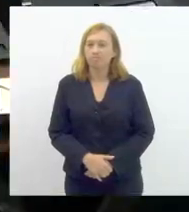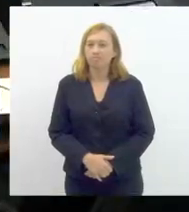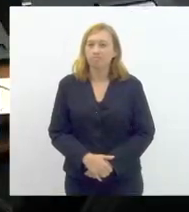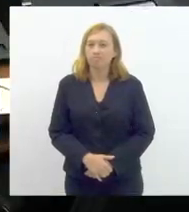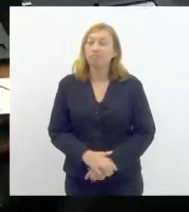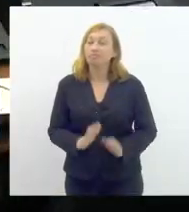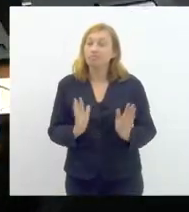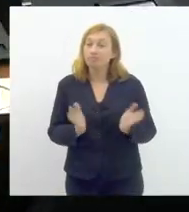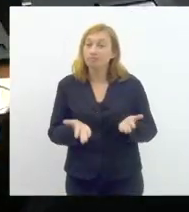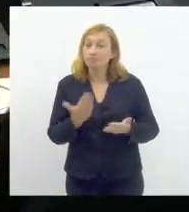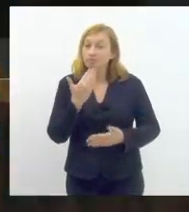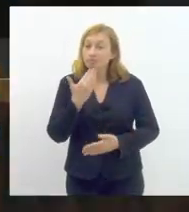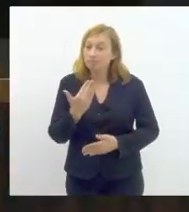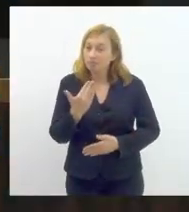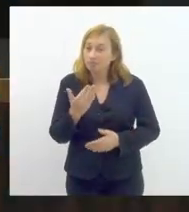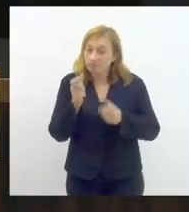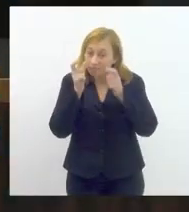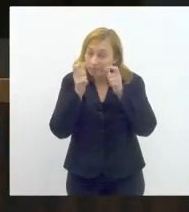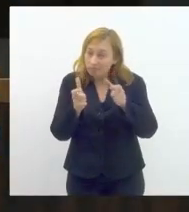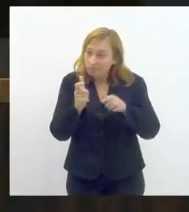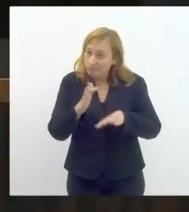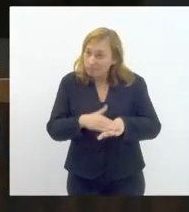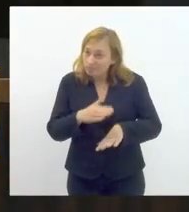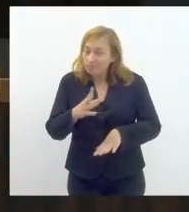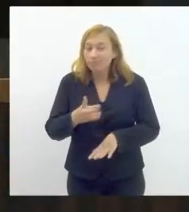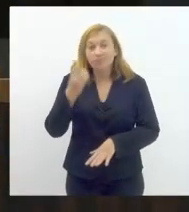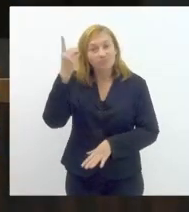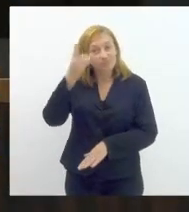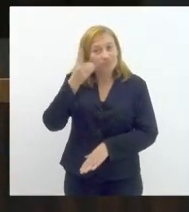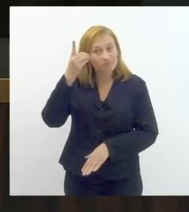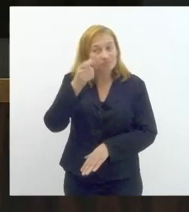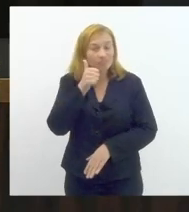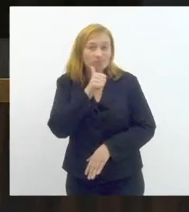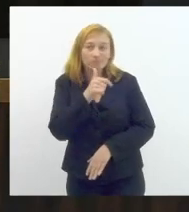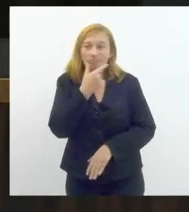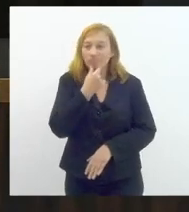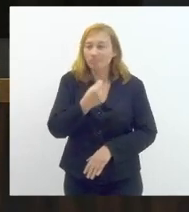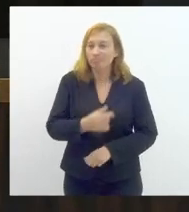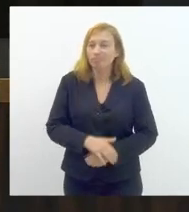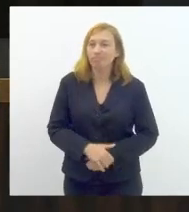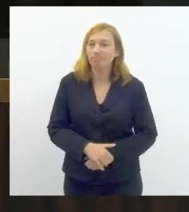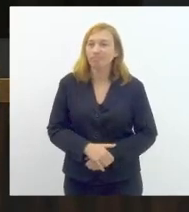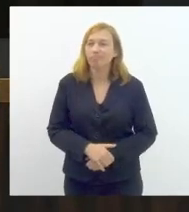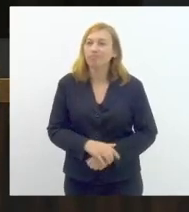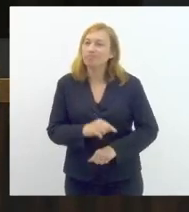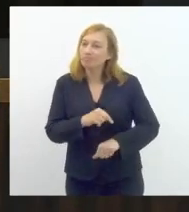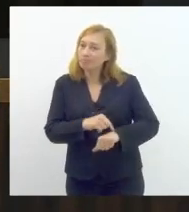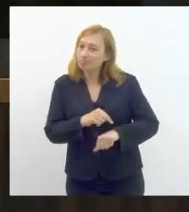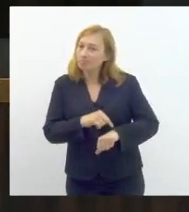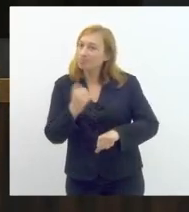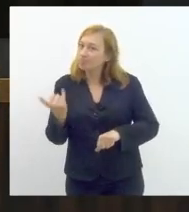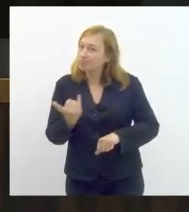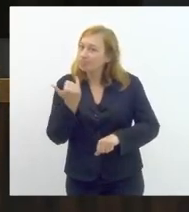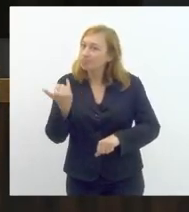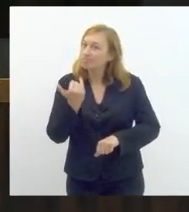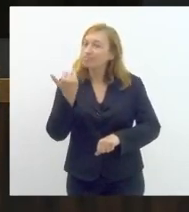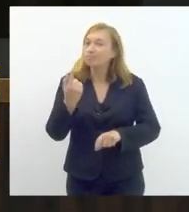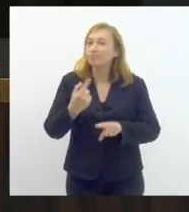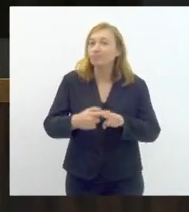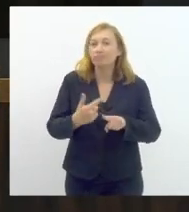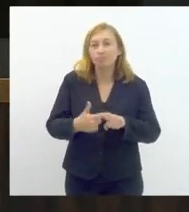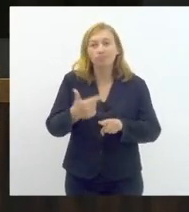E agora peço o máximo de atenção dos deputados e deputadas, que é um momento muito importante, porque